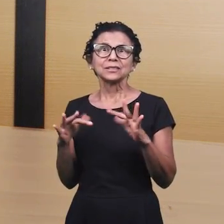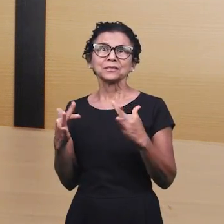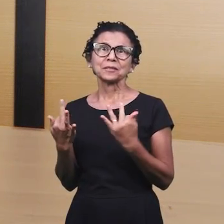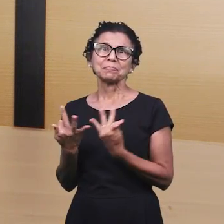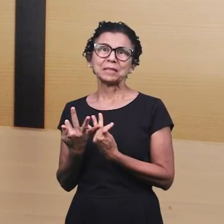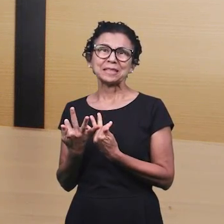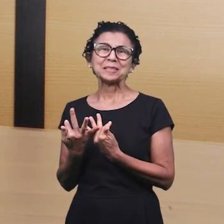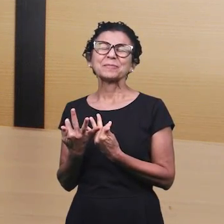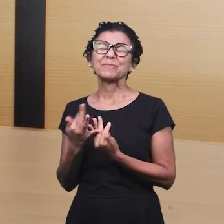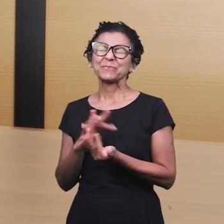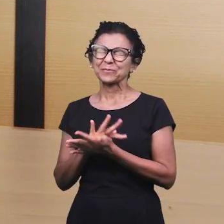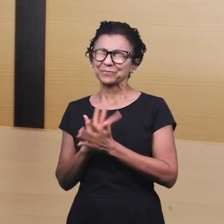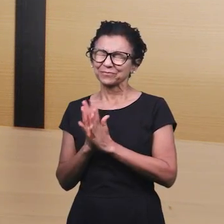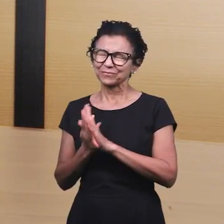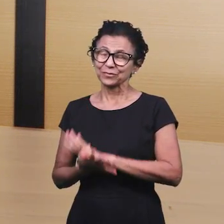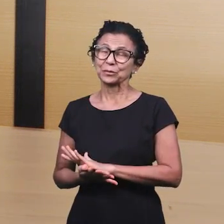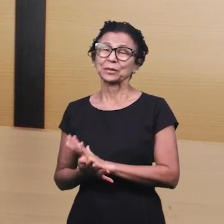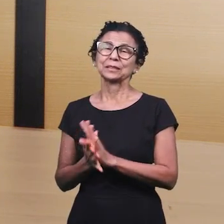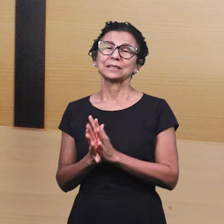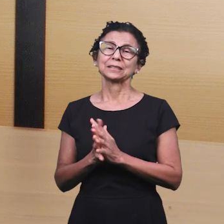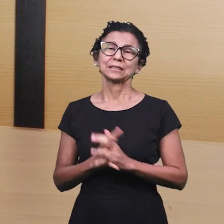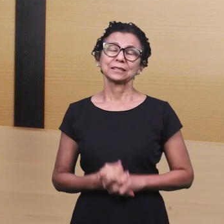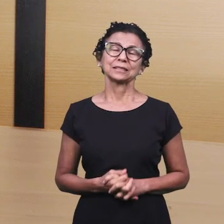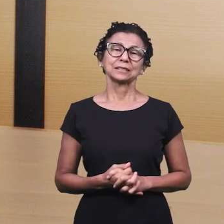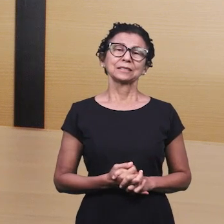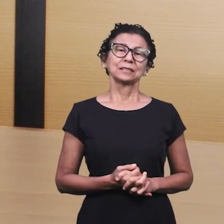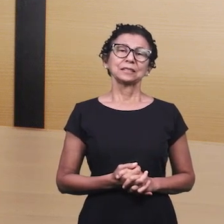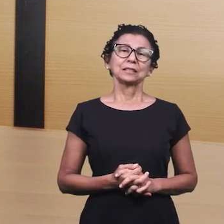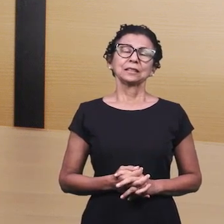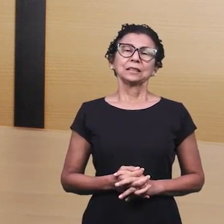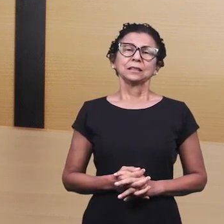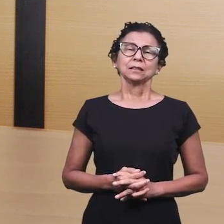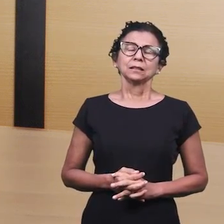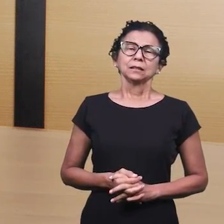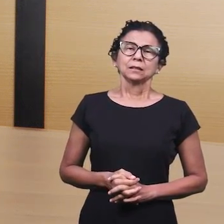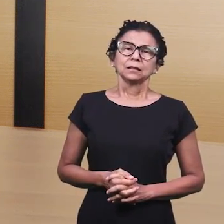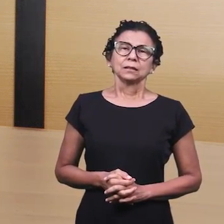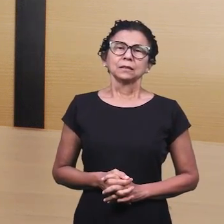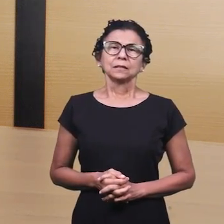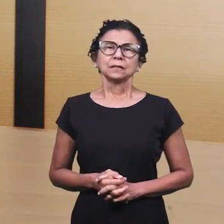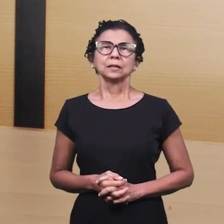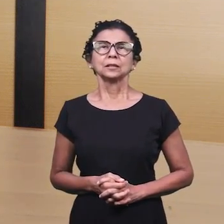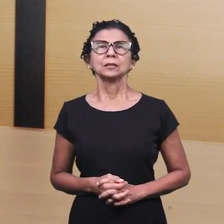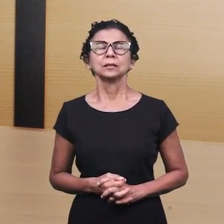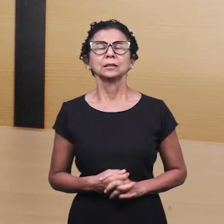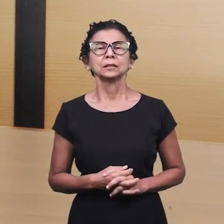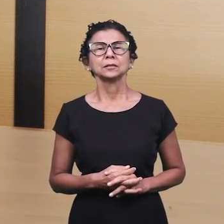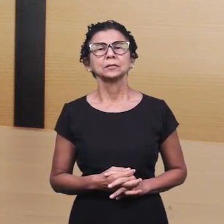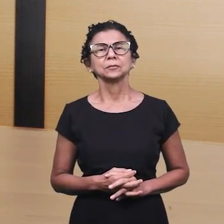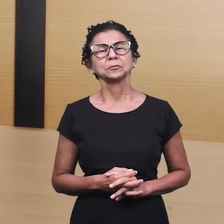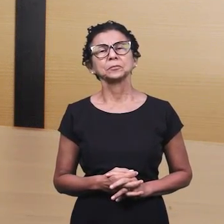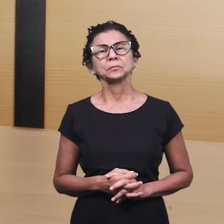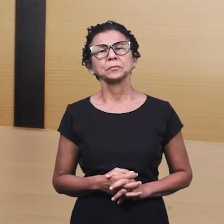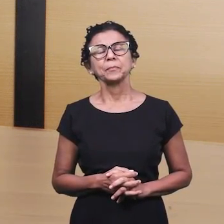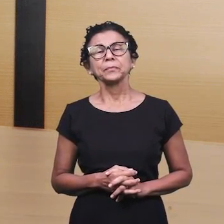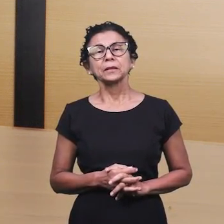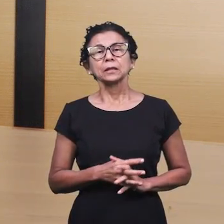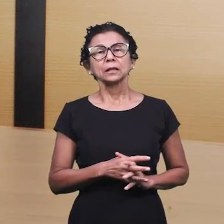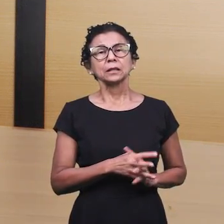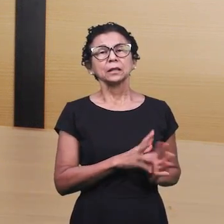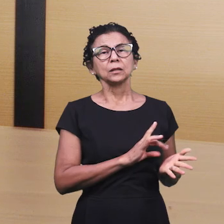que atinge os filhos, que destrói as famílias, e esses parâmetros criados por Deus, eles